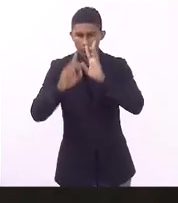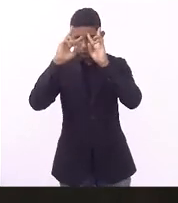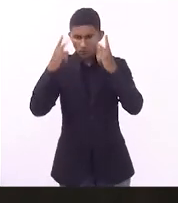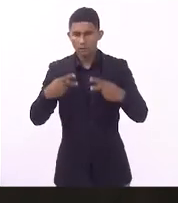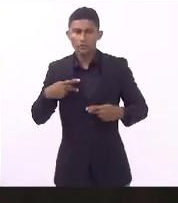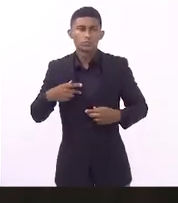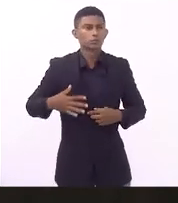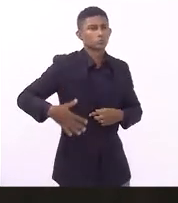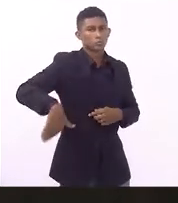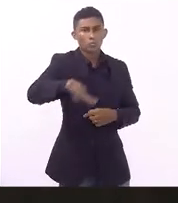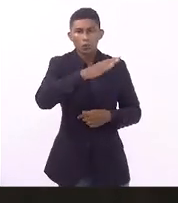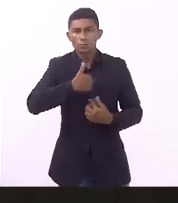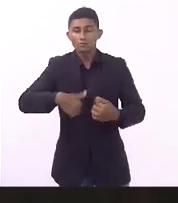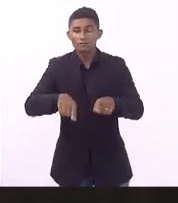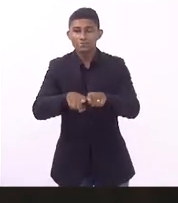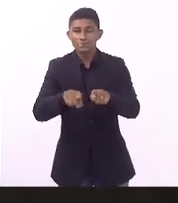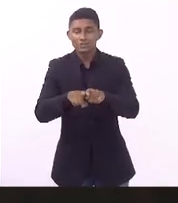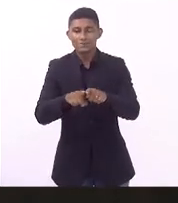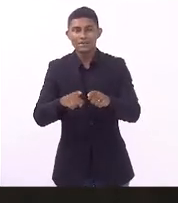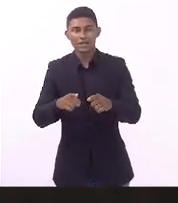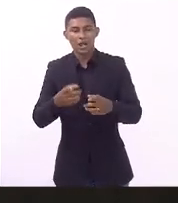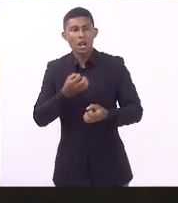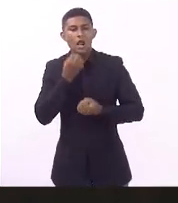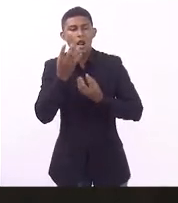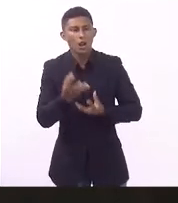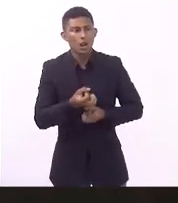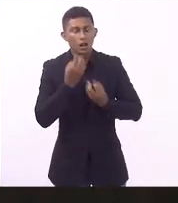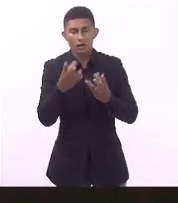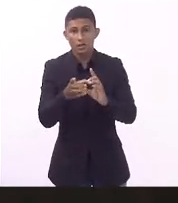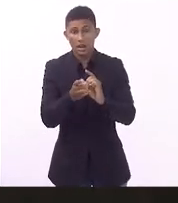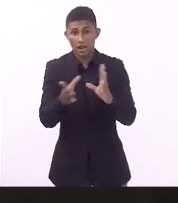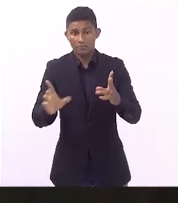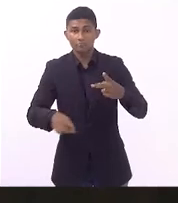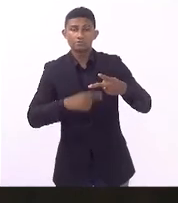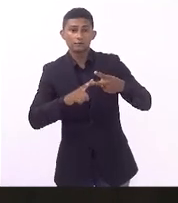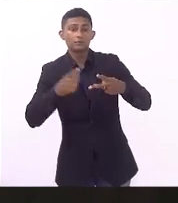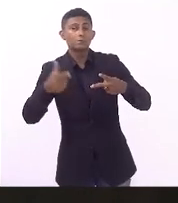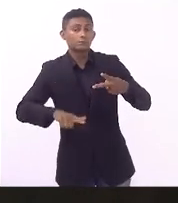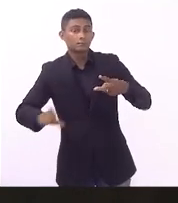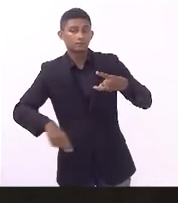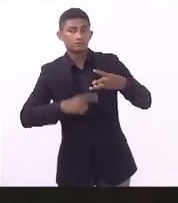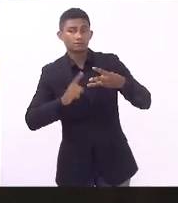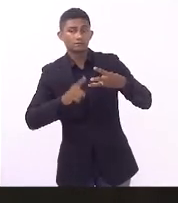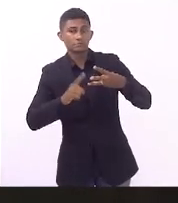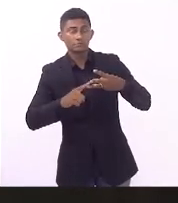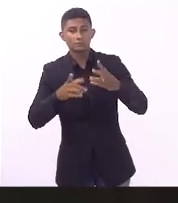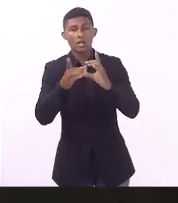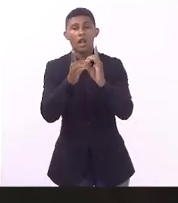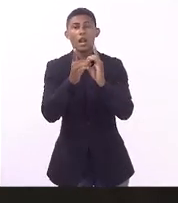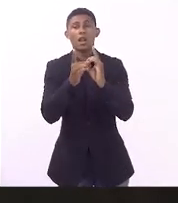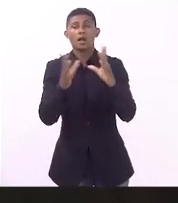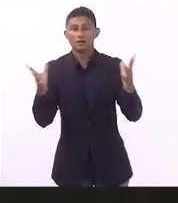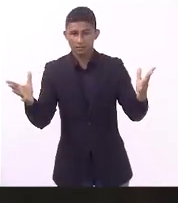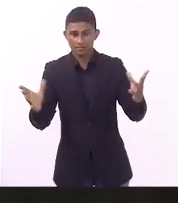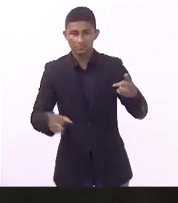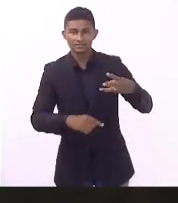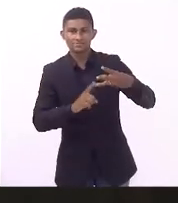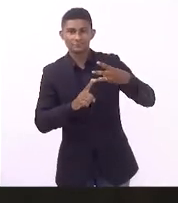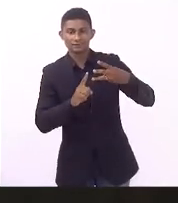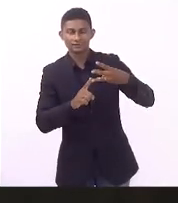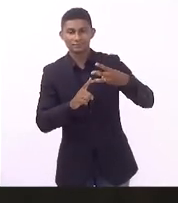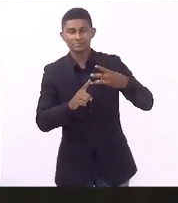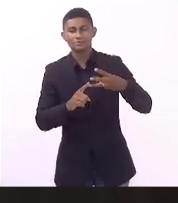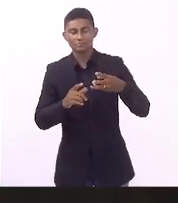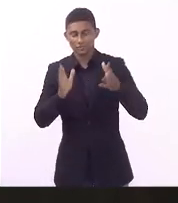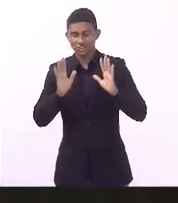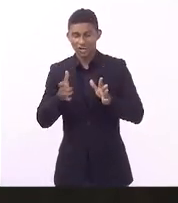expressão e pela democracia. De maneira que eu vou caminhar para o